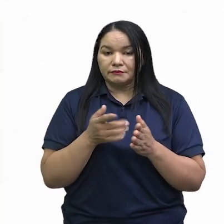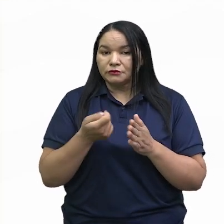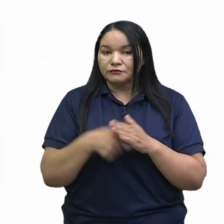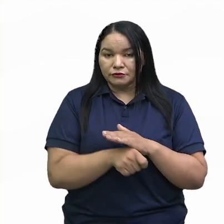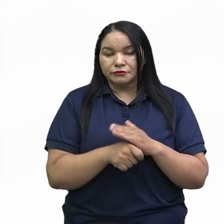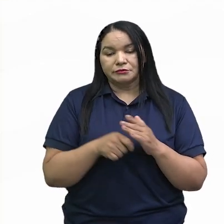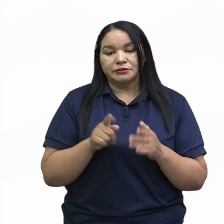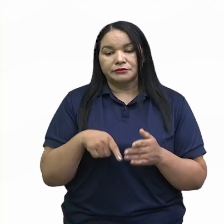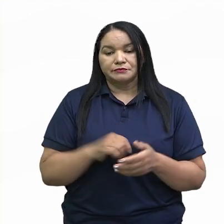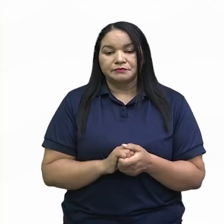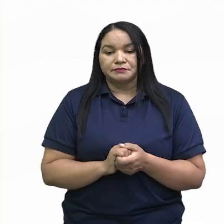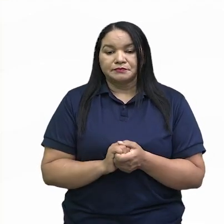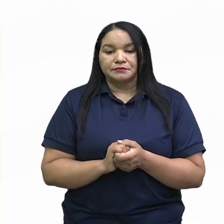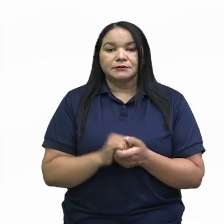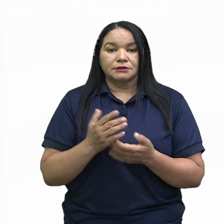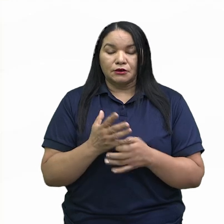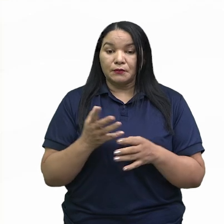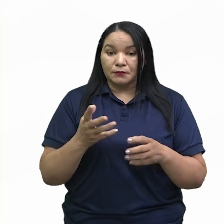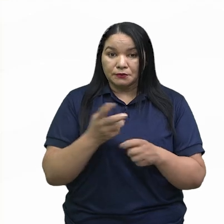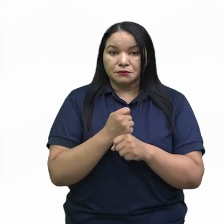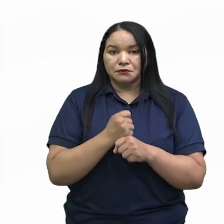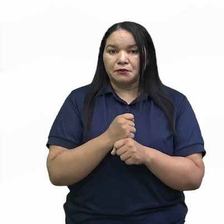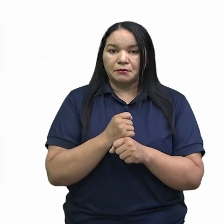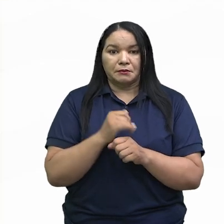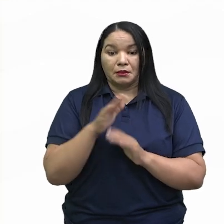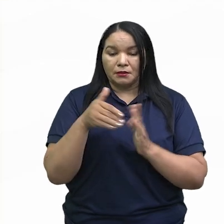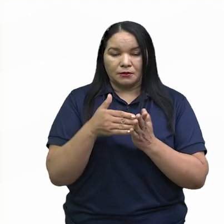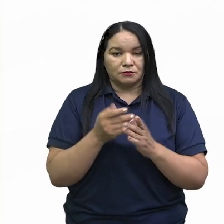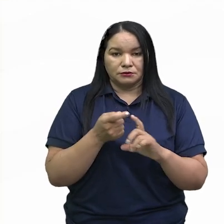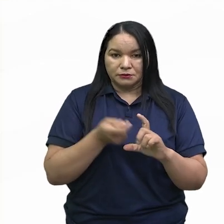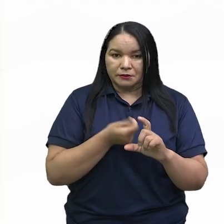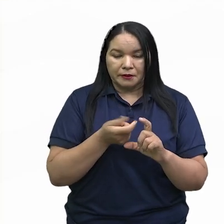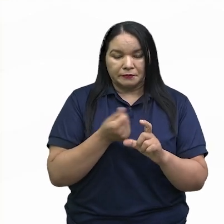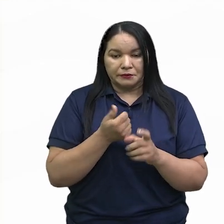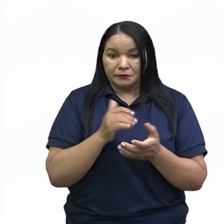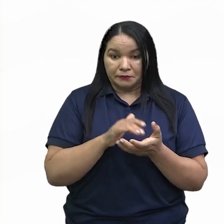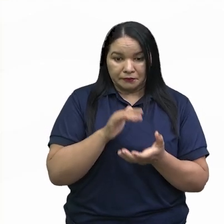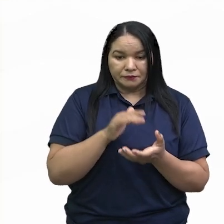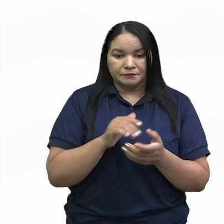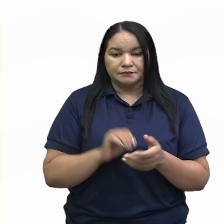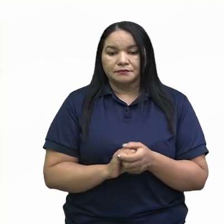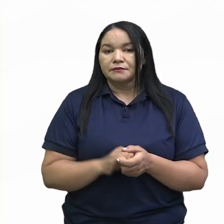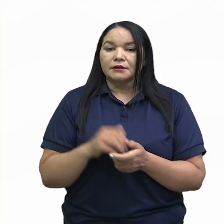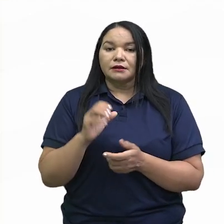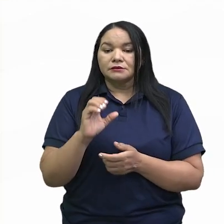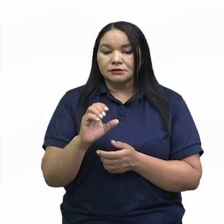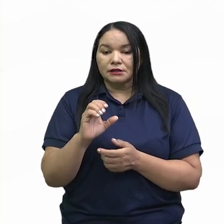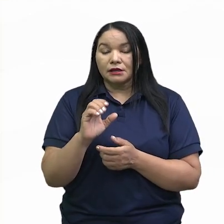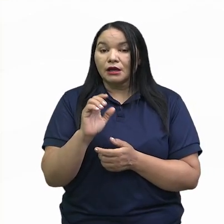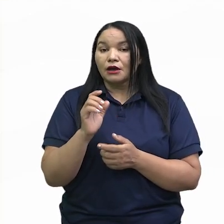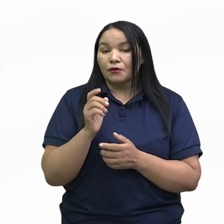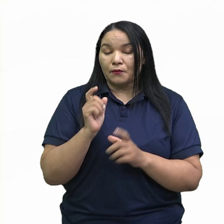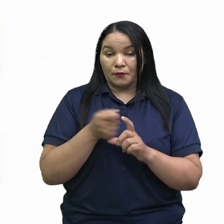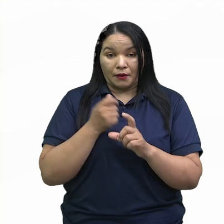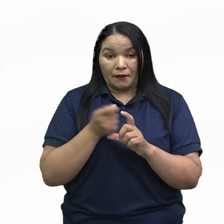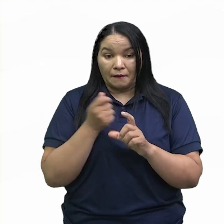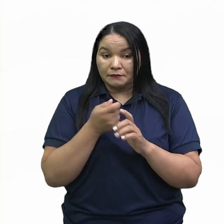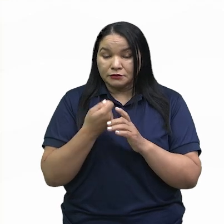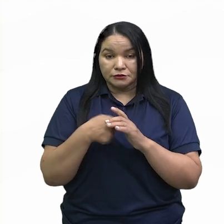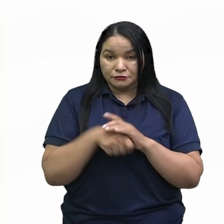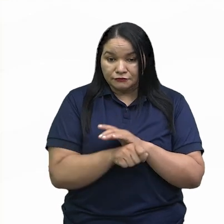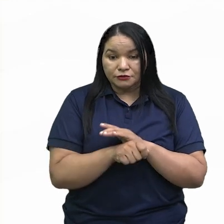É justamente o montante acumulado. O C é o capital investido, o capital inicial, é